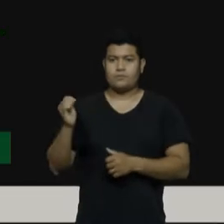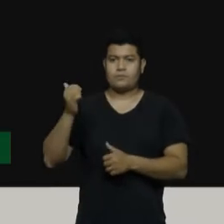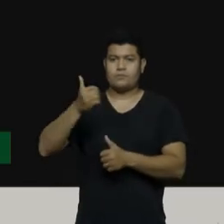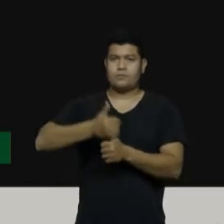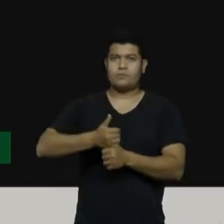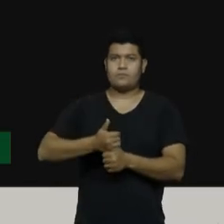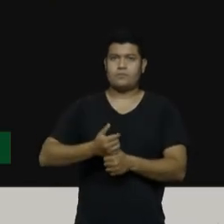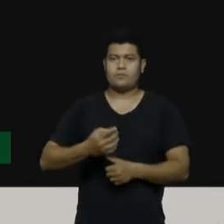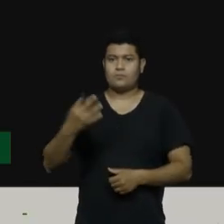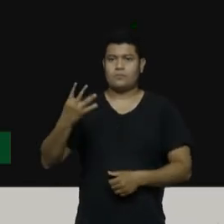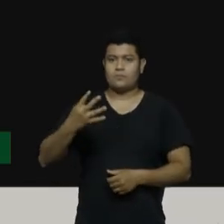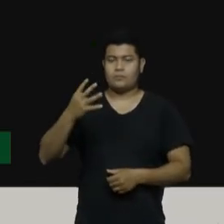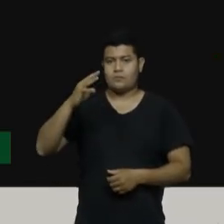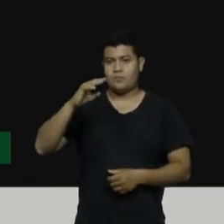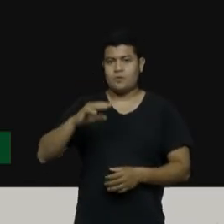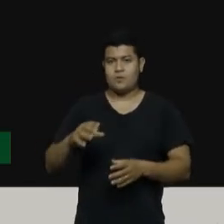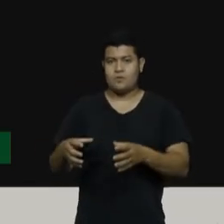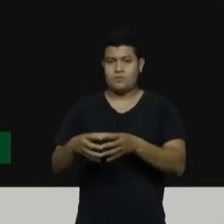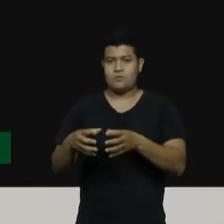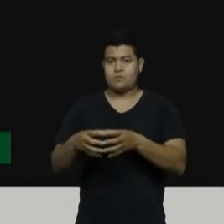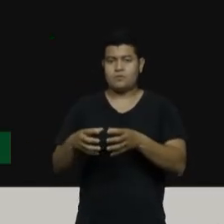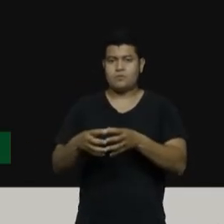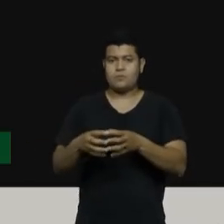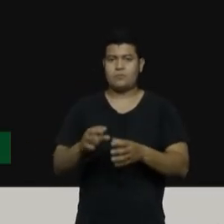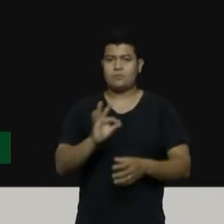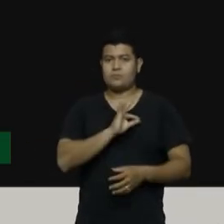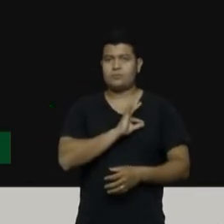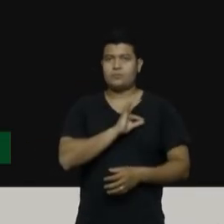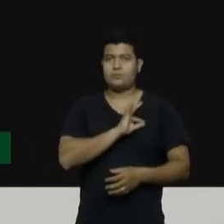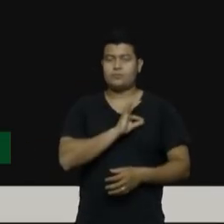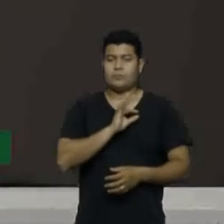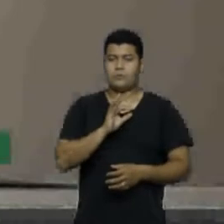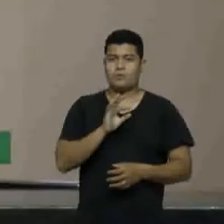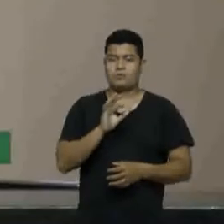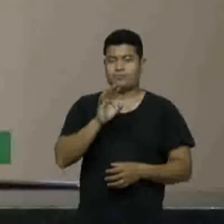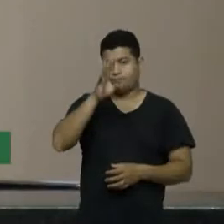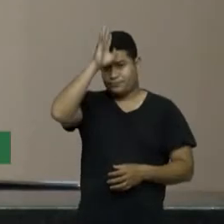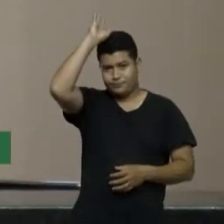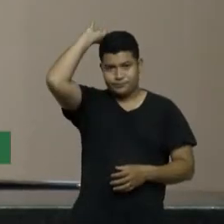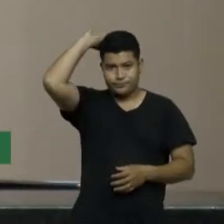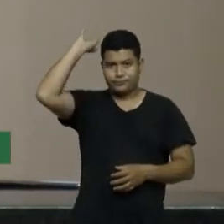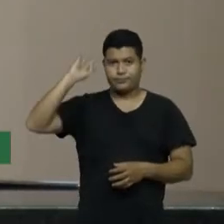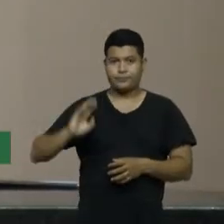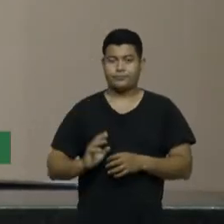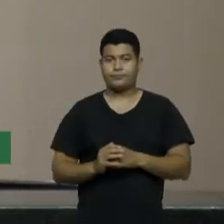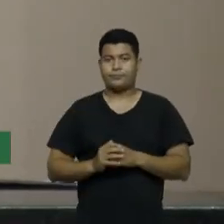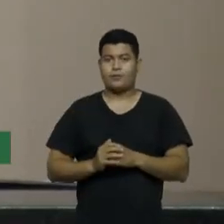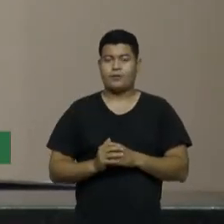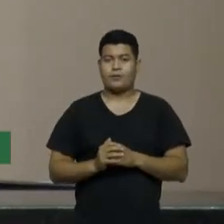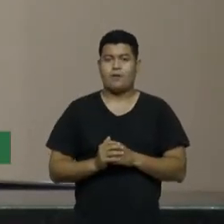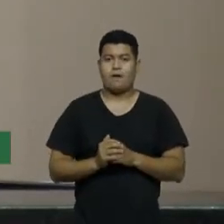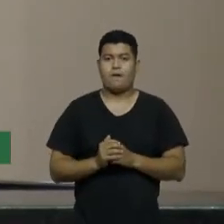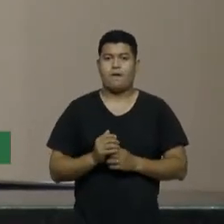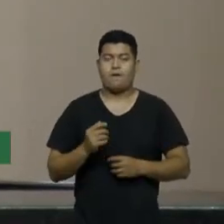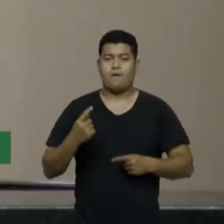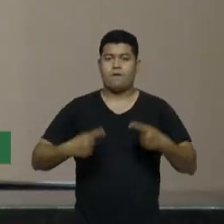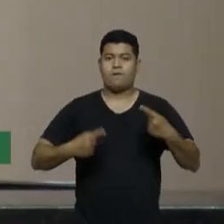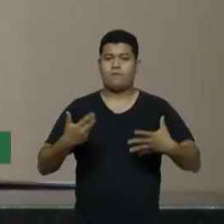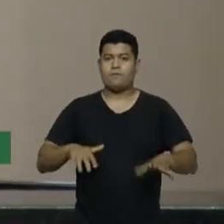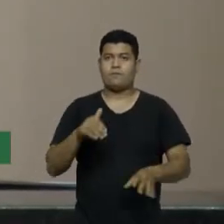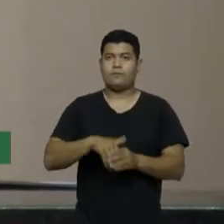de Bombeiros Militar de Criciúma. Em discussão, não havendo quem queira discutir em votação,